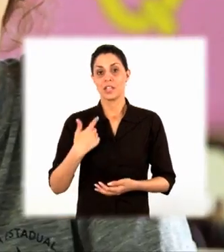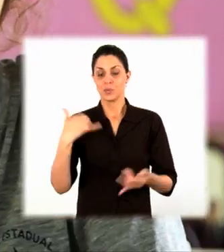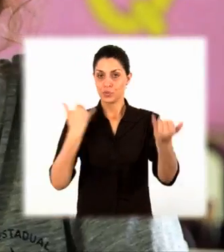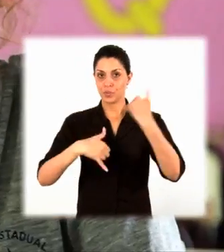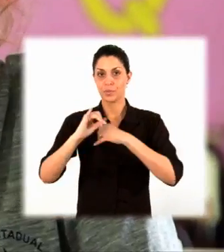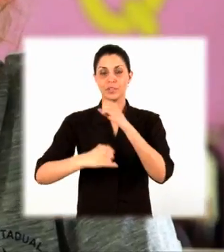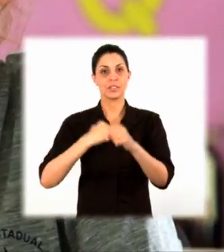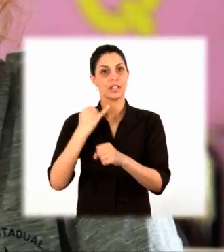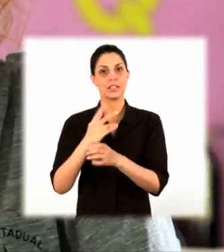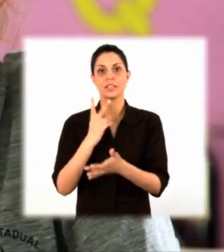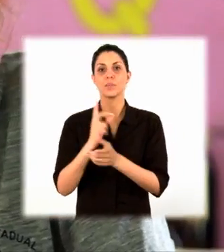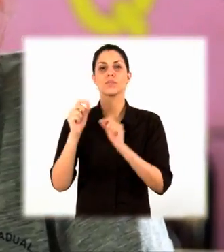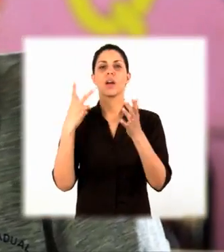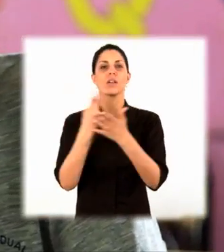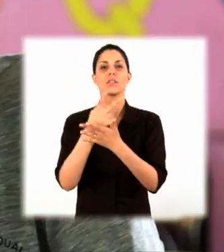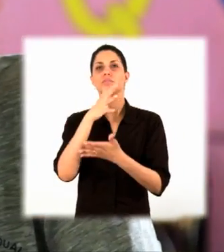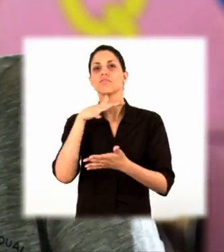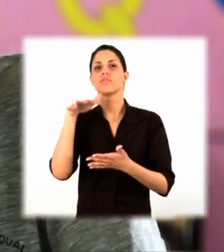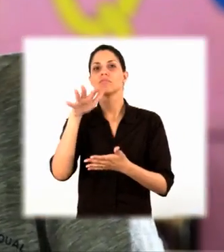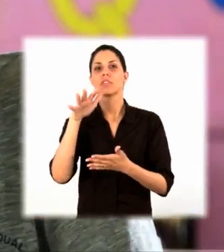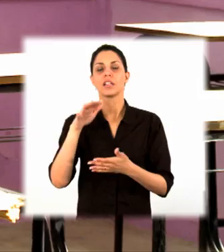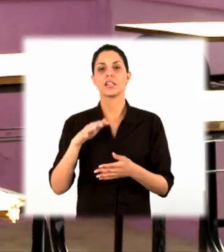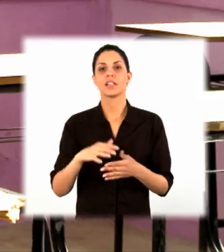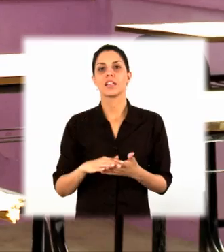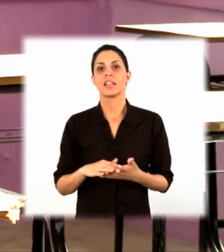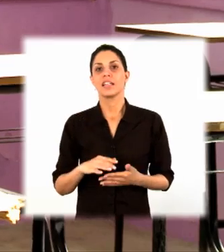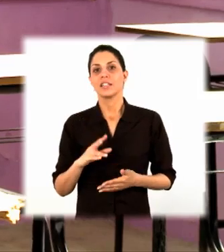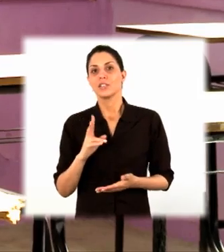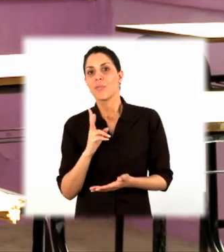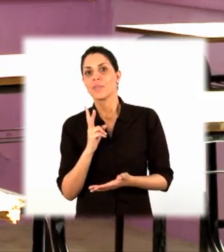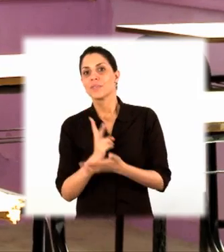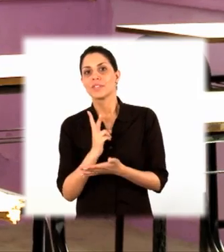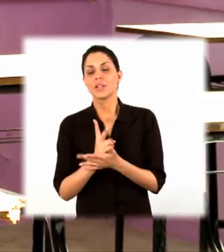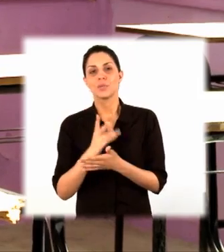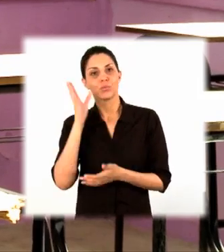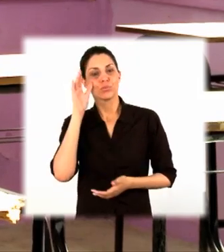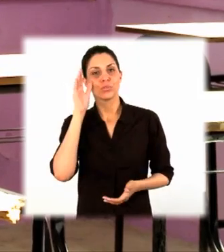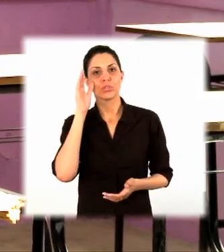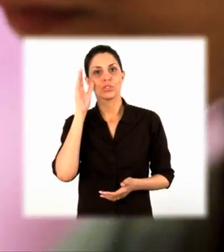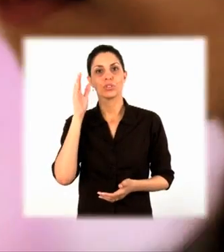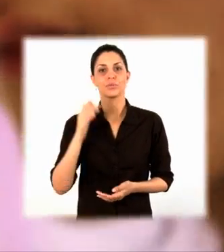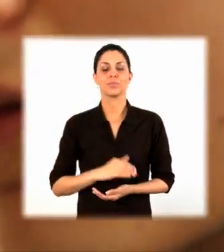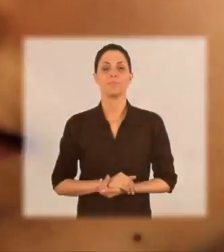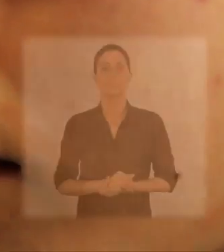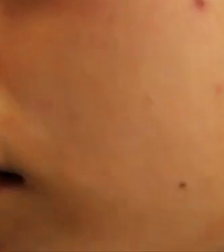informar na internet sobre o que está rolando sobre um determinado tema, só pro final de semana mesmo, que eu vejo que me